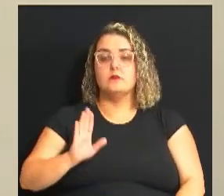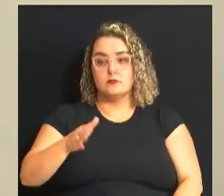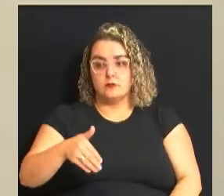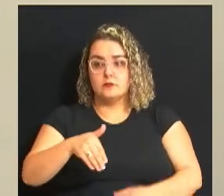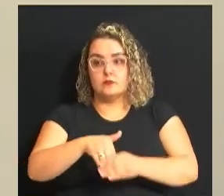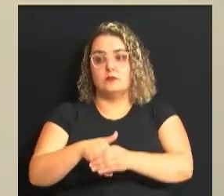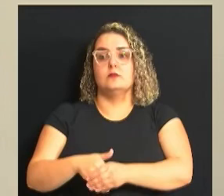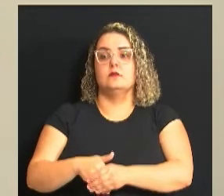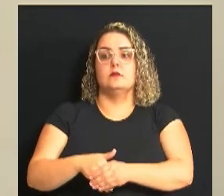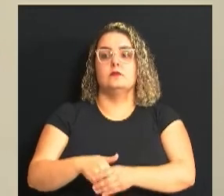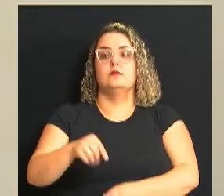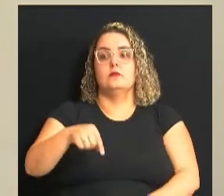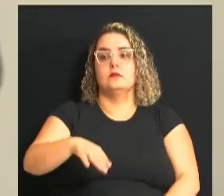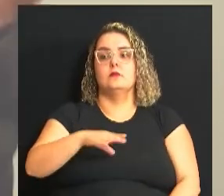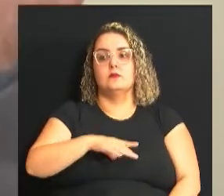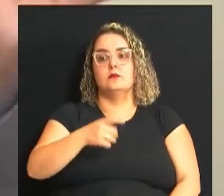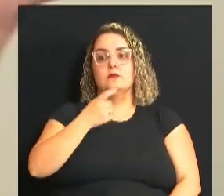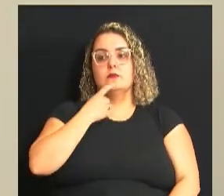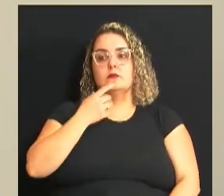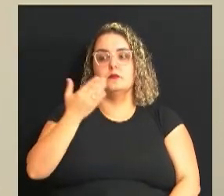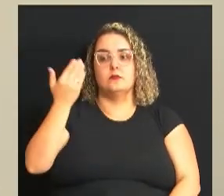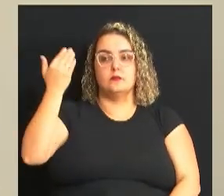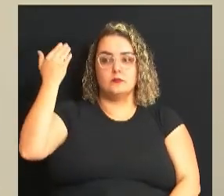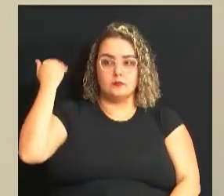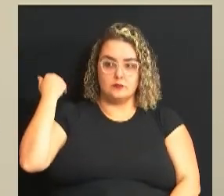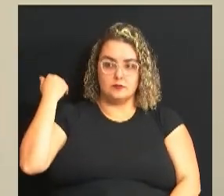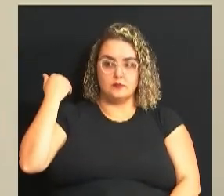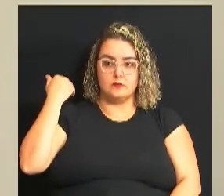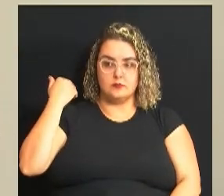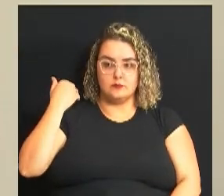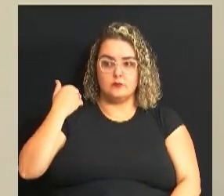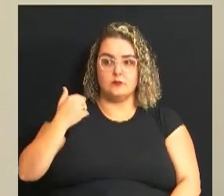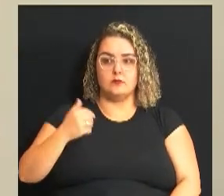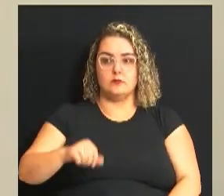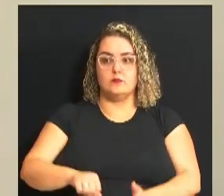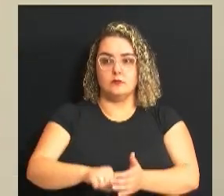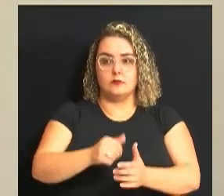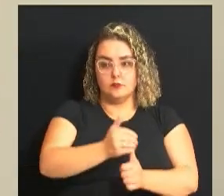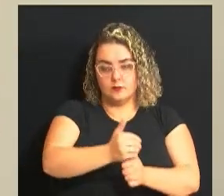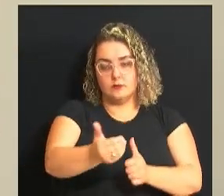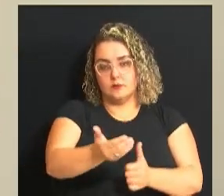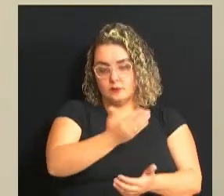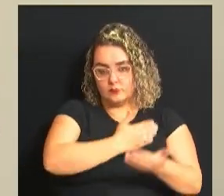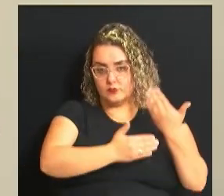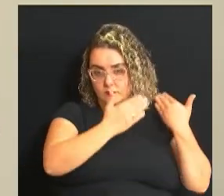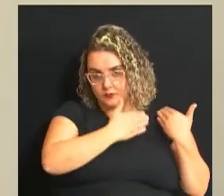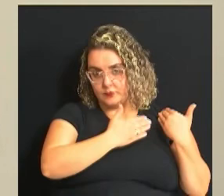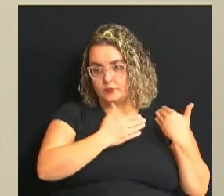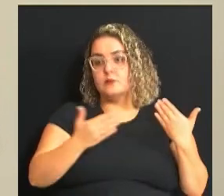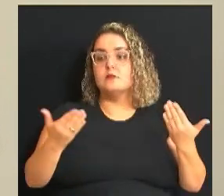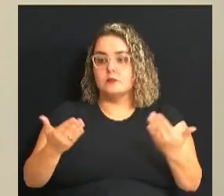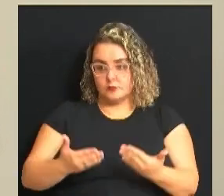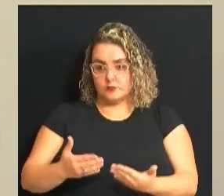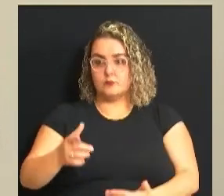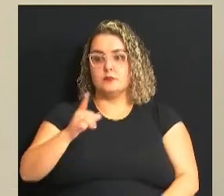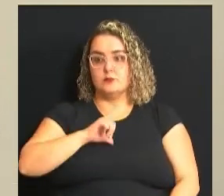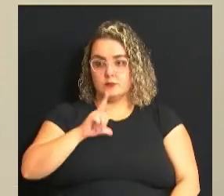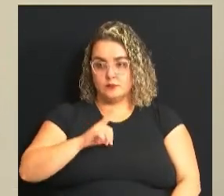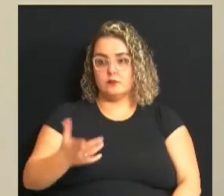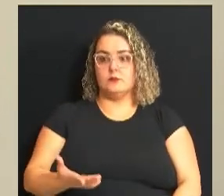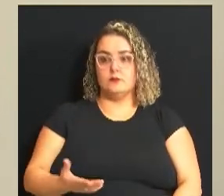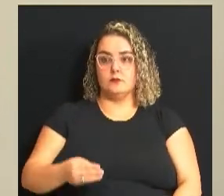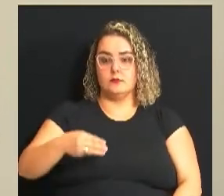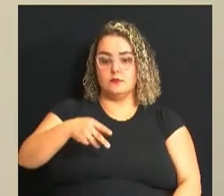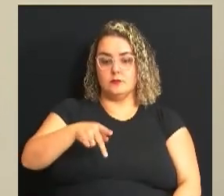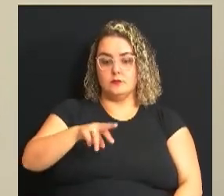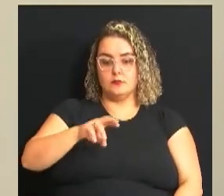PRORegem em Campinas, no meu mandato anterior, e agora, mais uma vez, nós temos um PRORegem, que é o